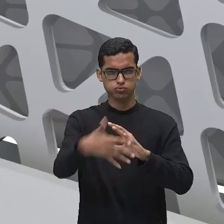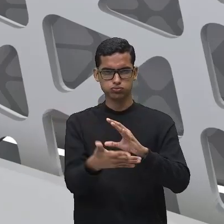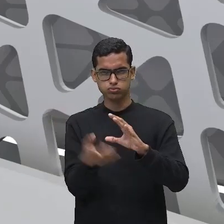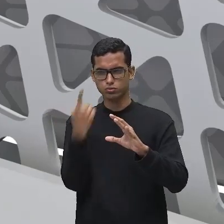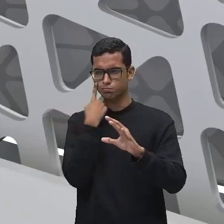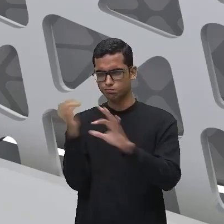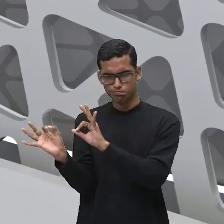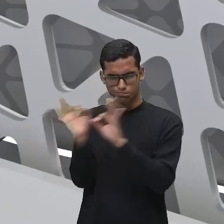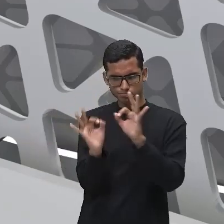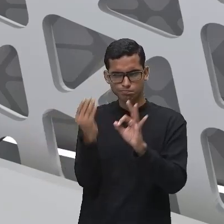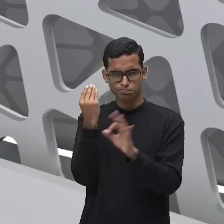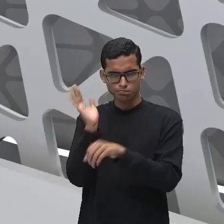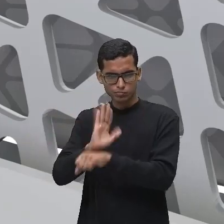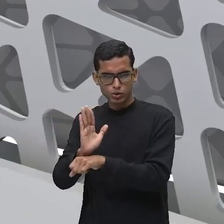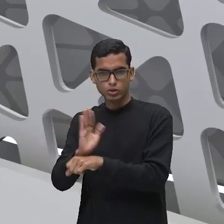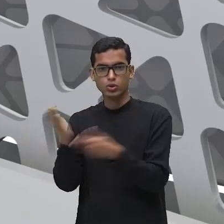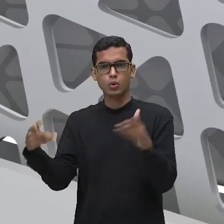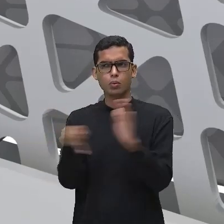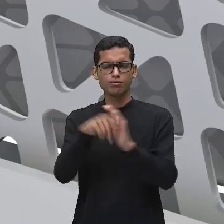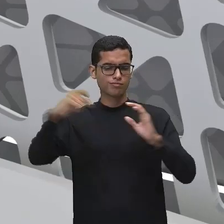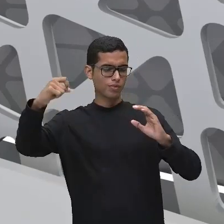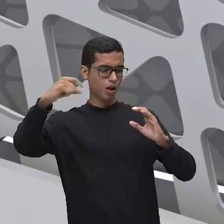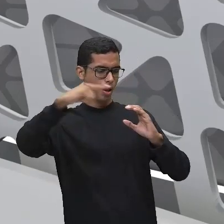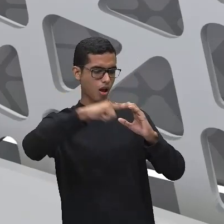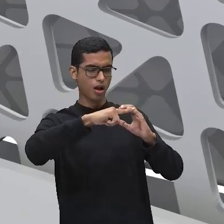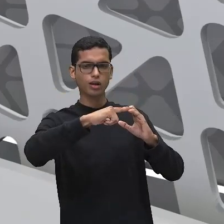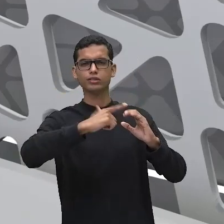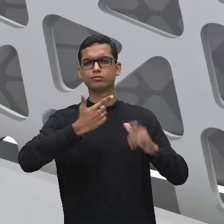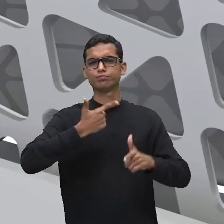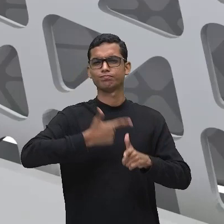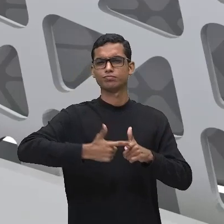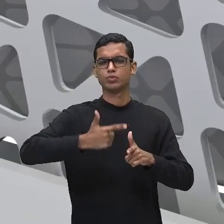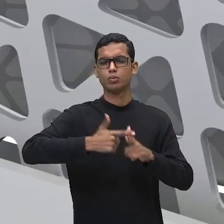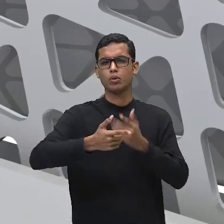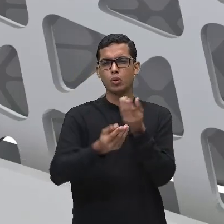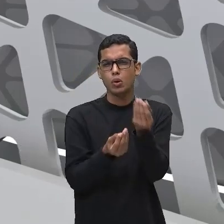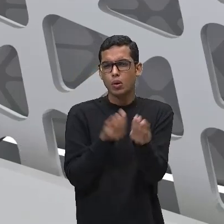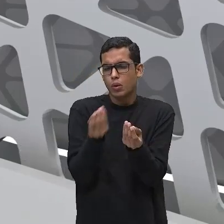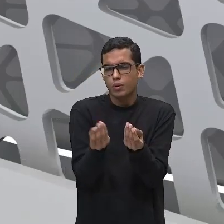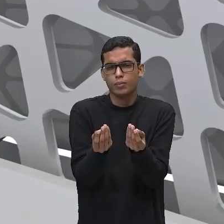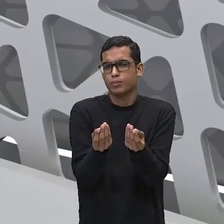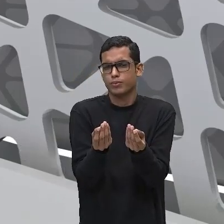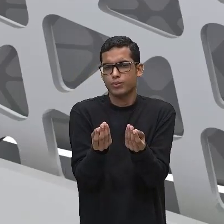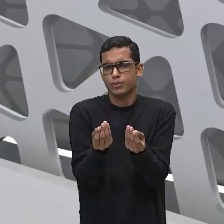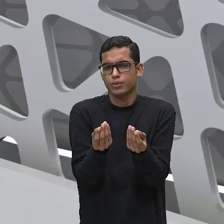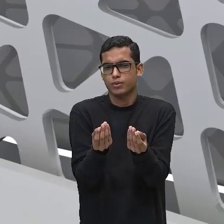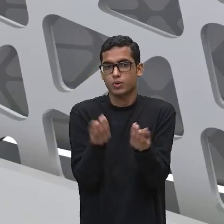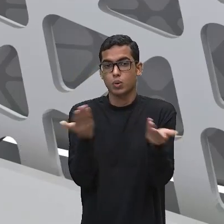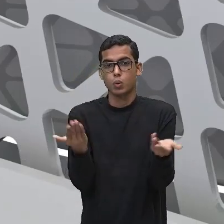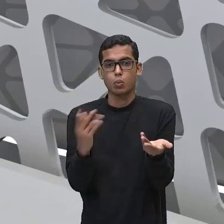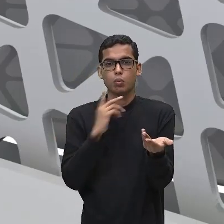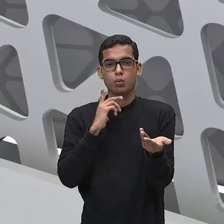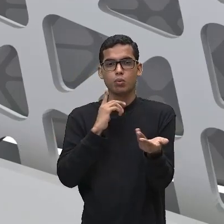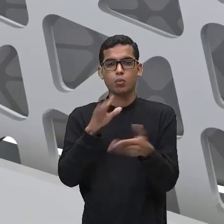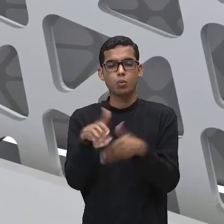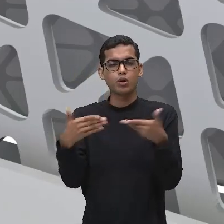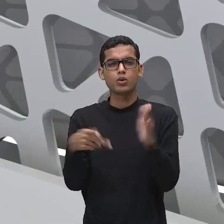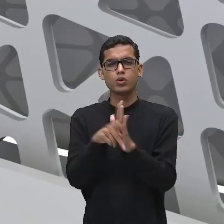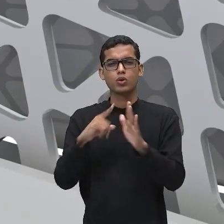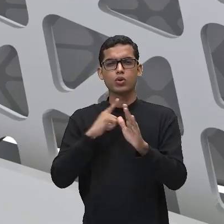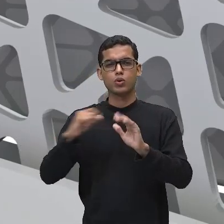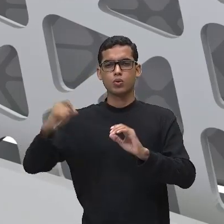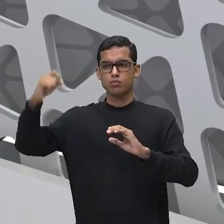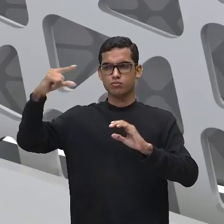Por isso que eu digo que o efeito estufa, ele vira um problema quando está em excesso.